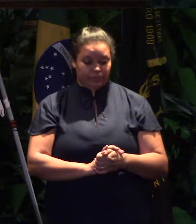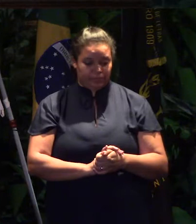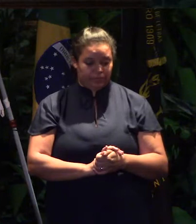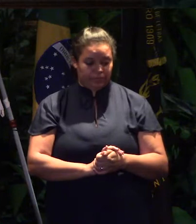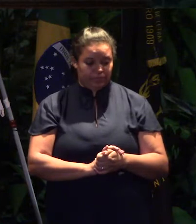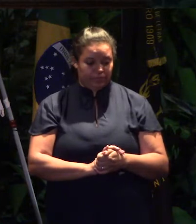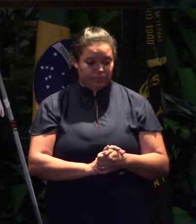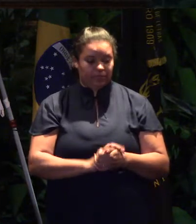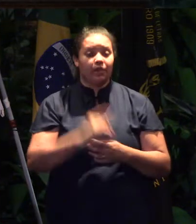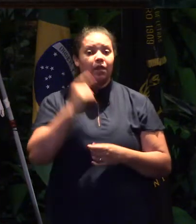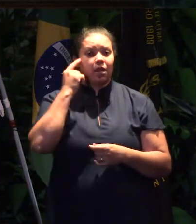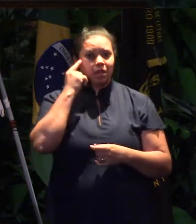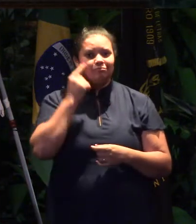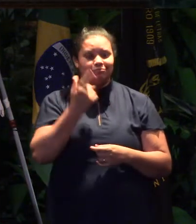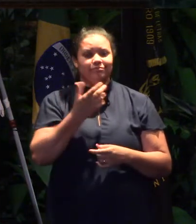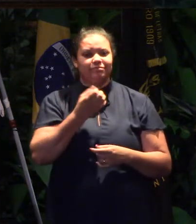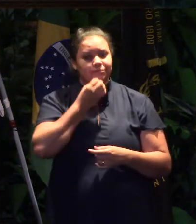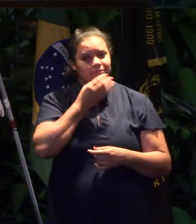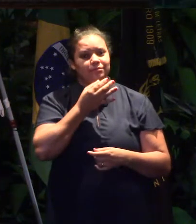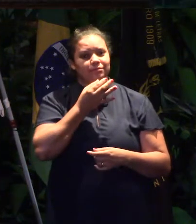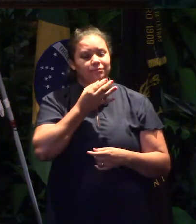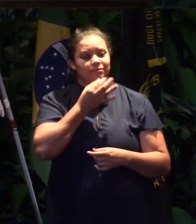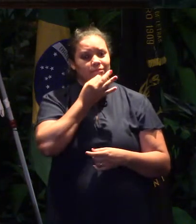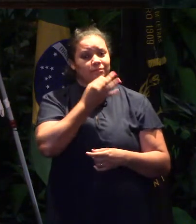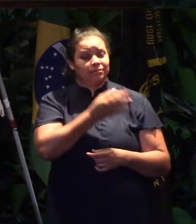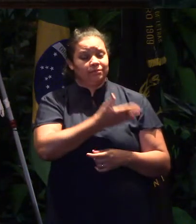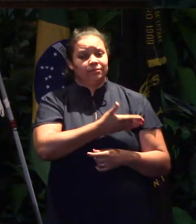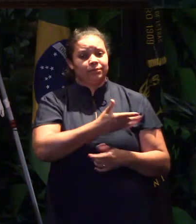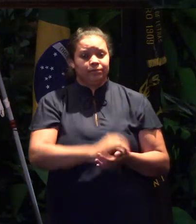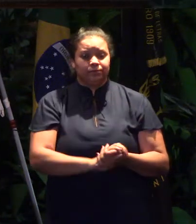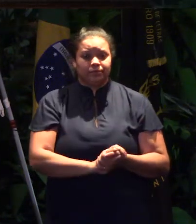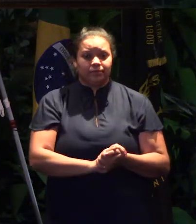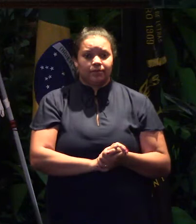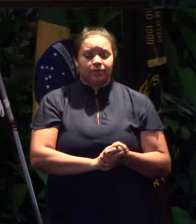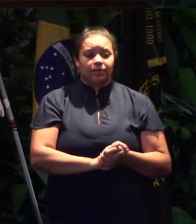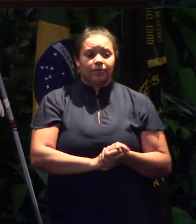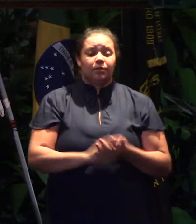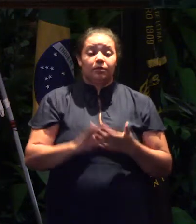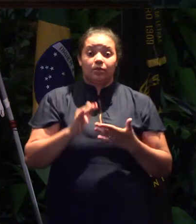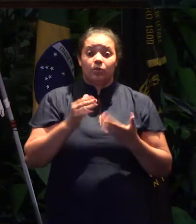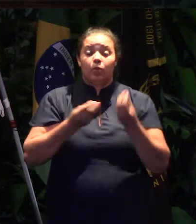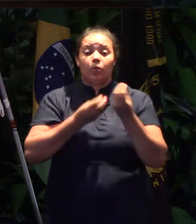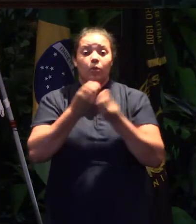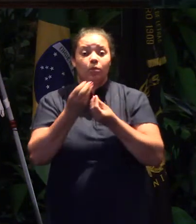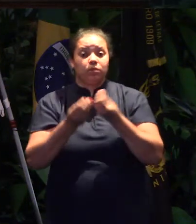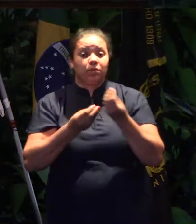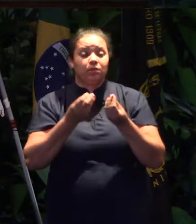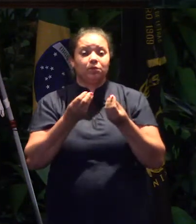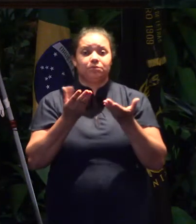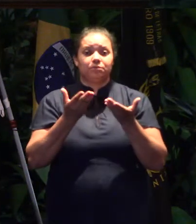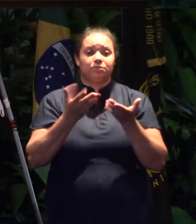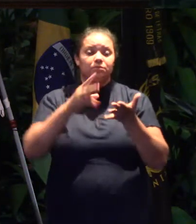eu quis terminar, não é? Convocando mesmo, né, toda essa cadeia produtiva do livro para que esteja